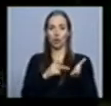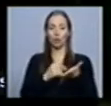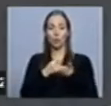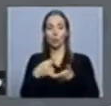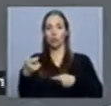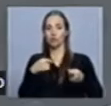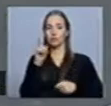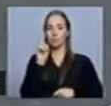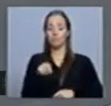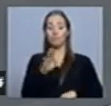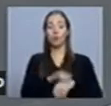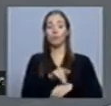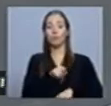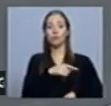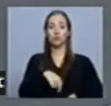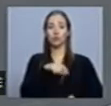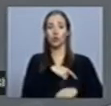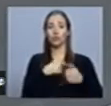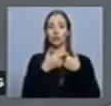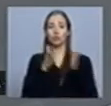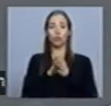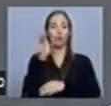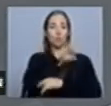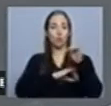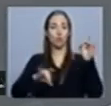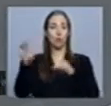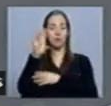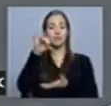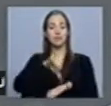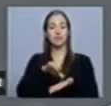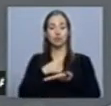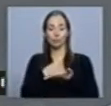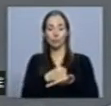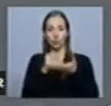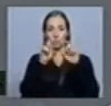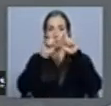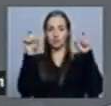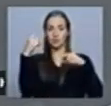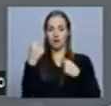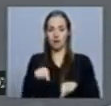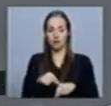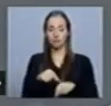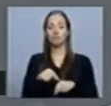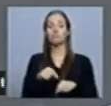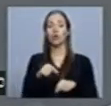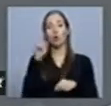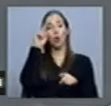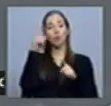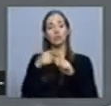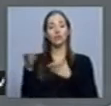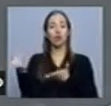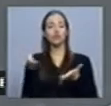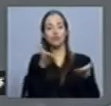portanto, nós temos em toda a Europa estes centros de apoio empresarial que servem precisamente para ajudar os